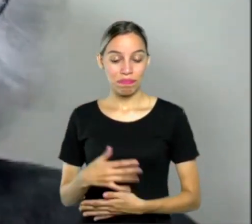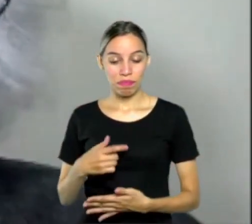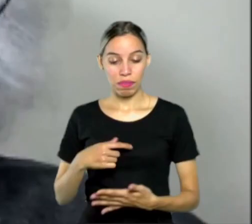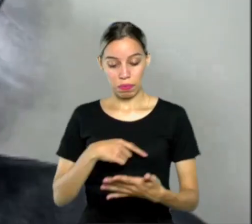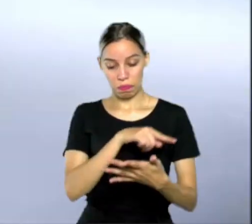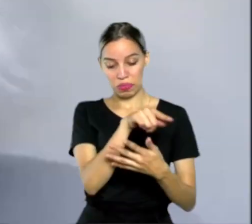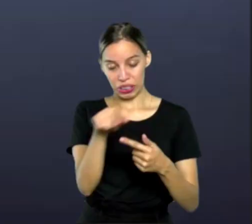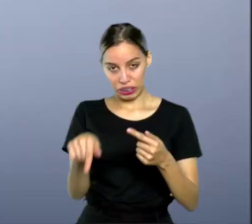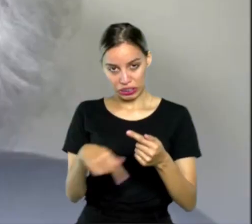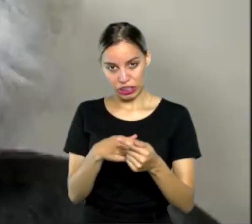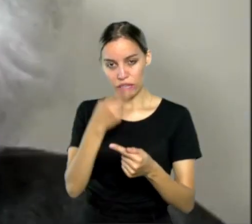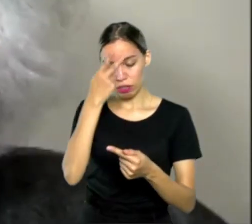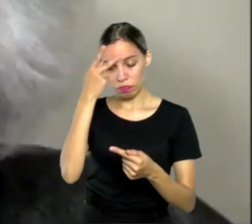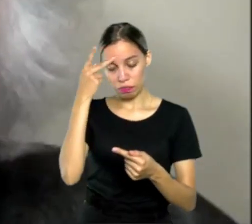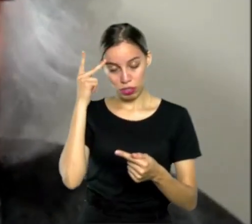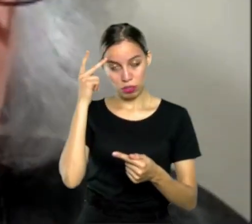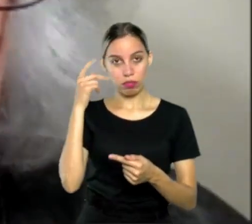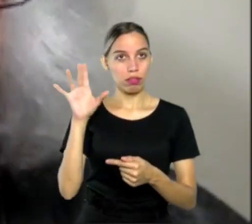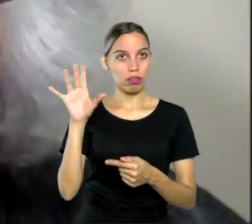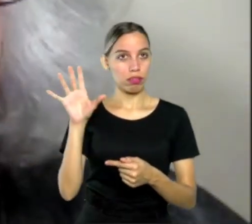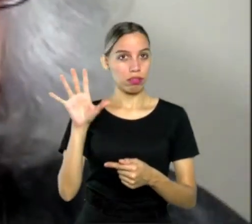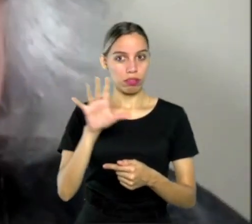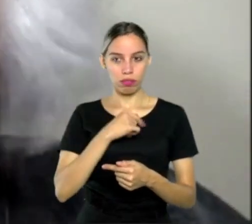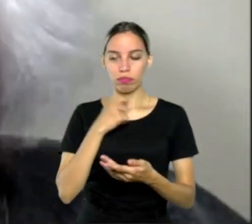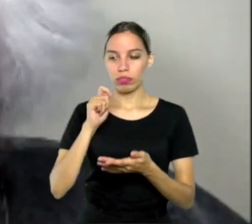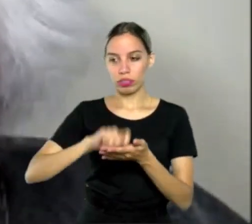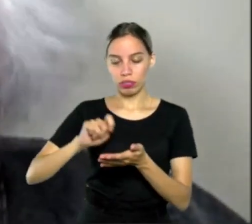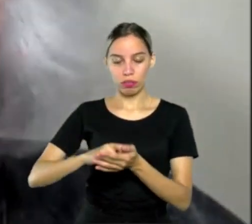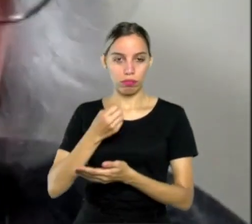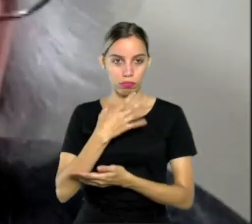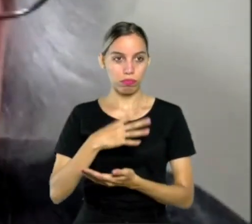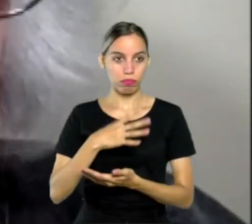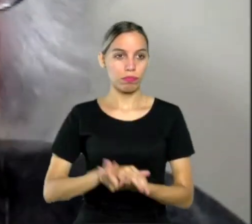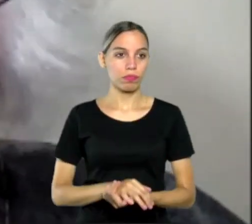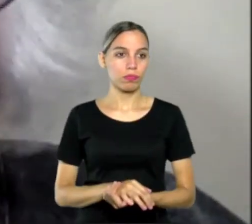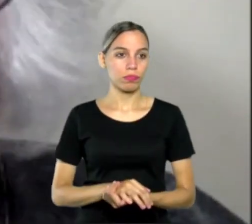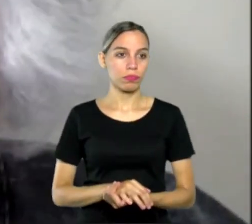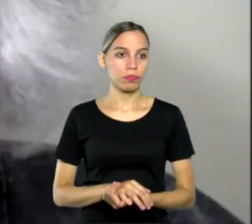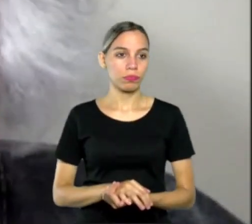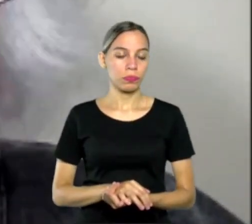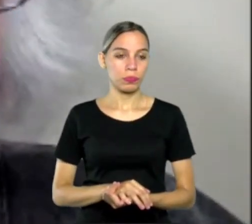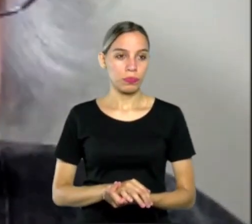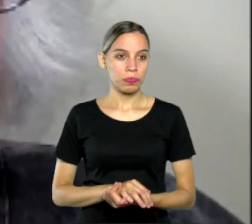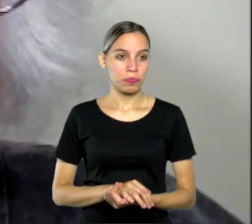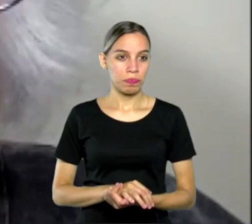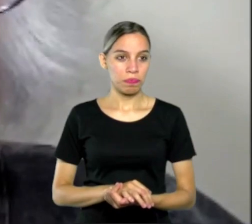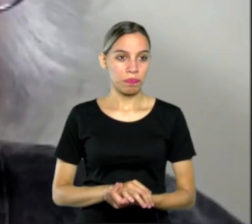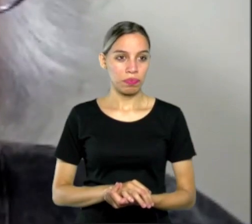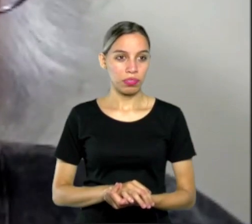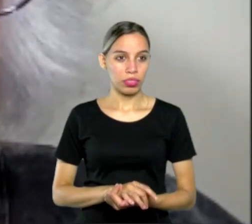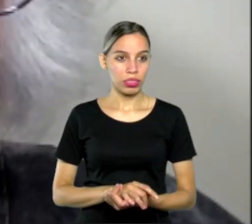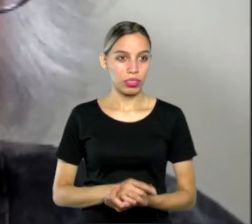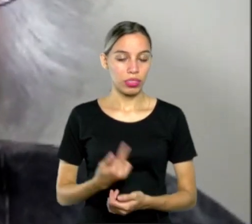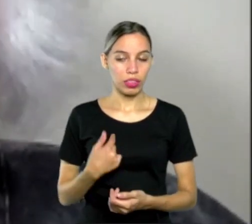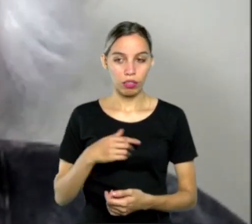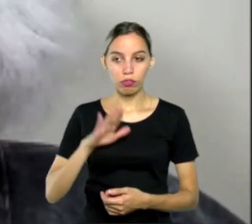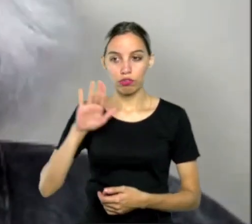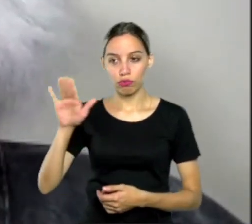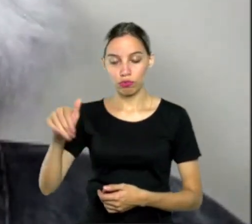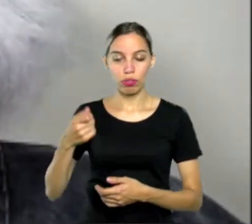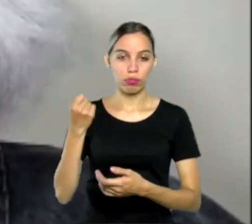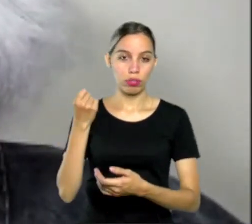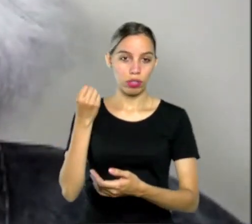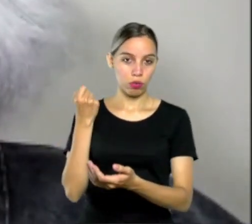legais. Eu já encomendei o livro Salvar o Fogo, do Itamar Vieira Júnior, né? Uhum.